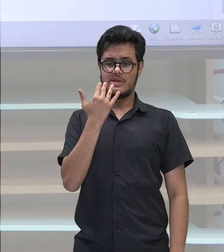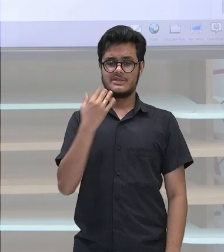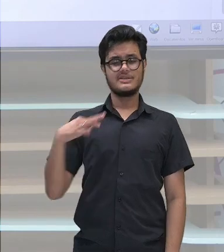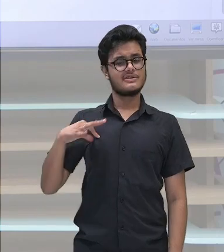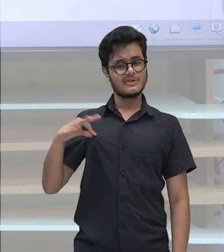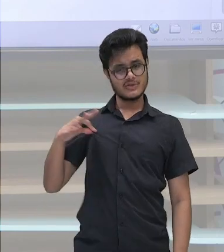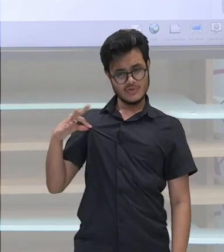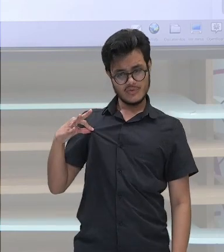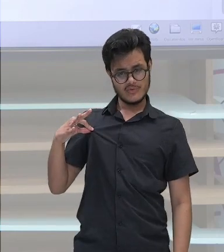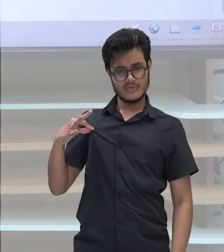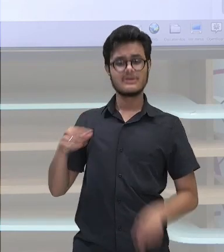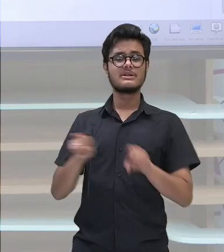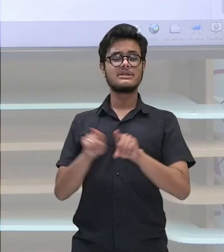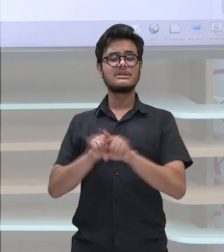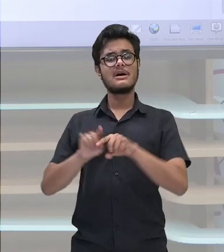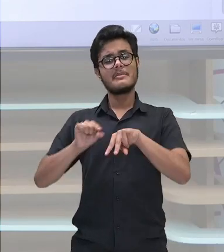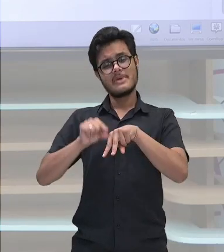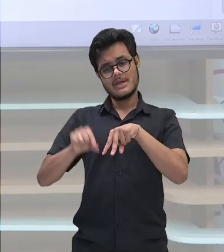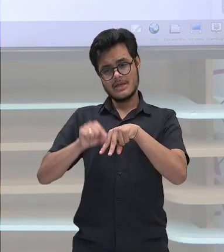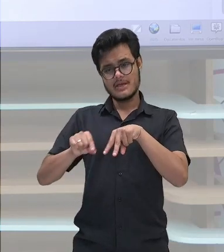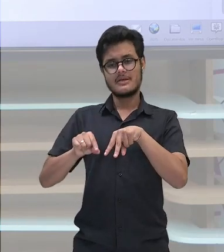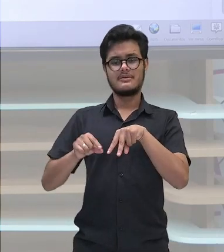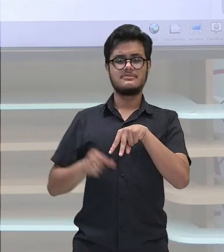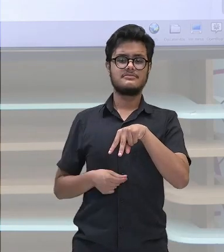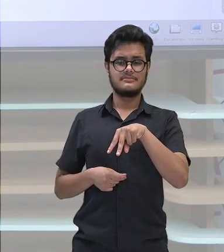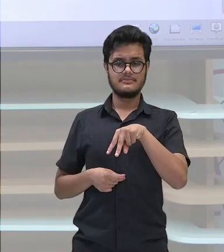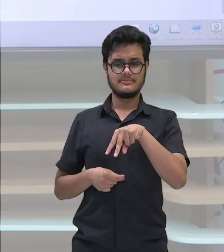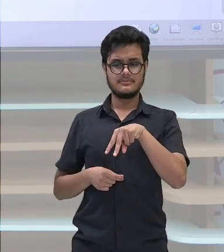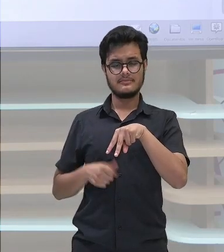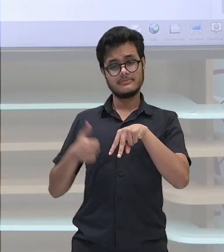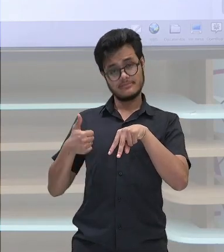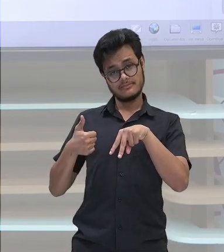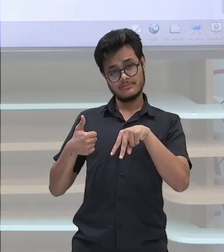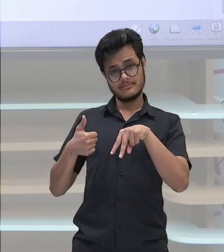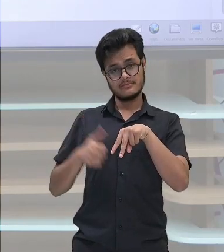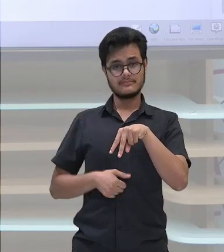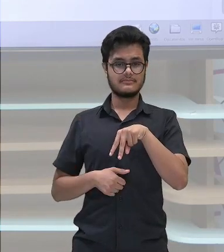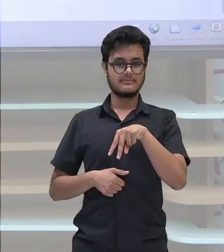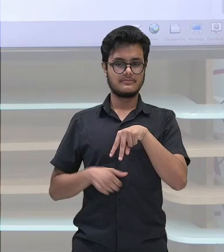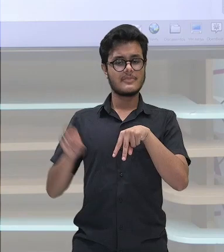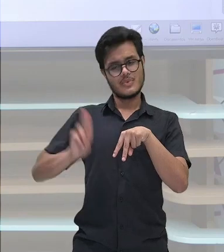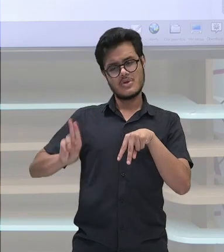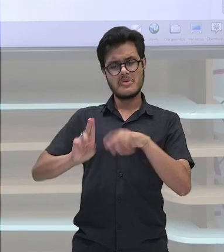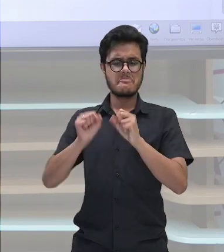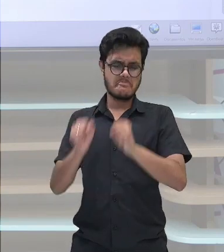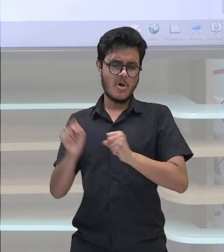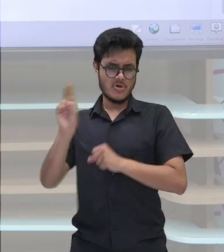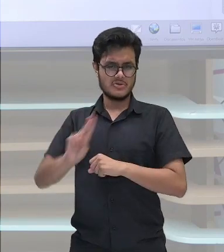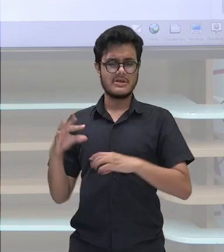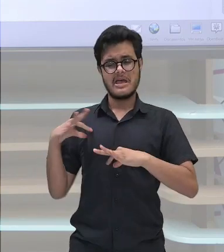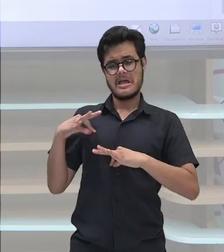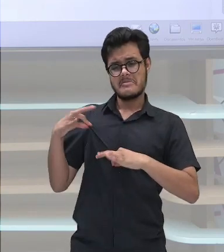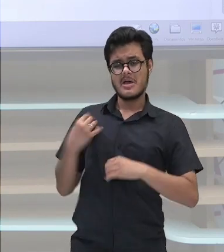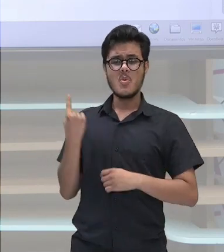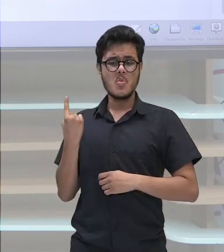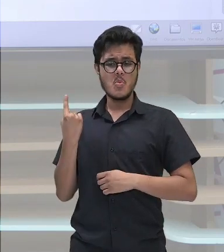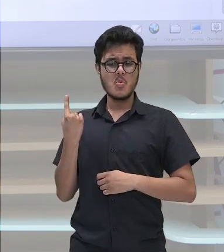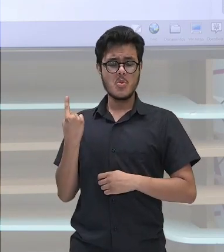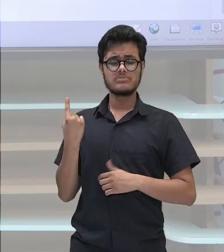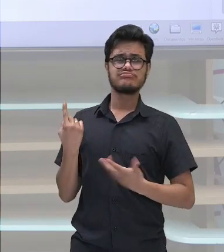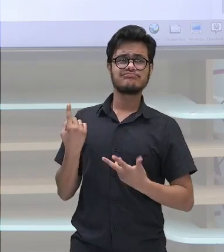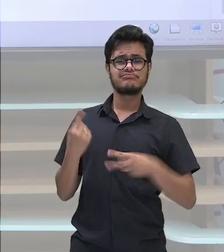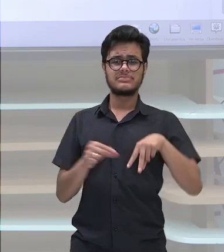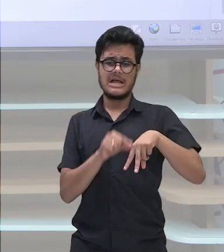quantidade de camisas diferentes com a quantidade de calças diferentes ele pode usar a camisa um com a